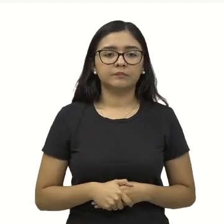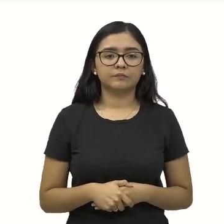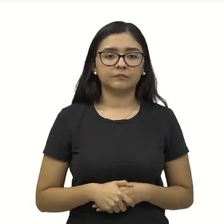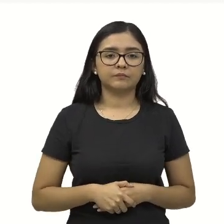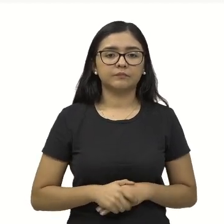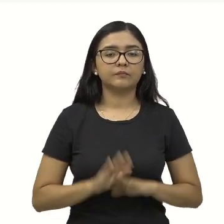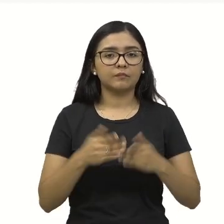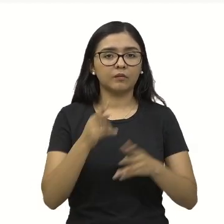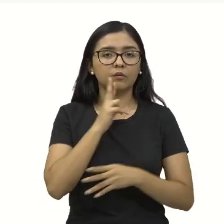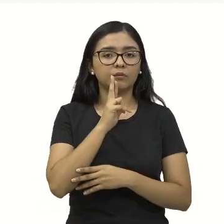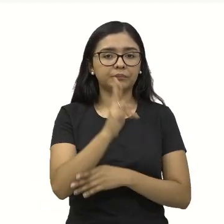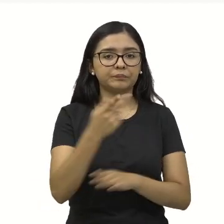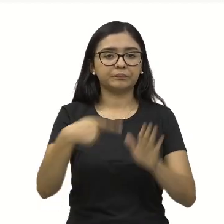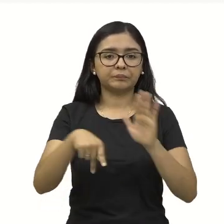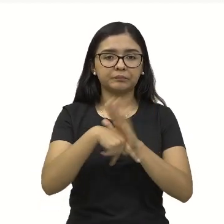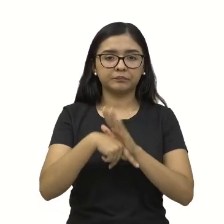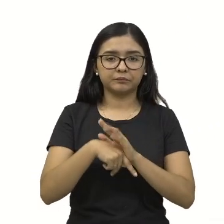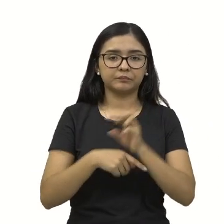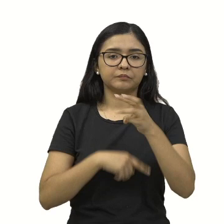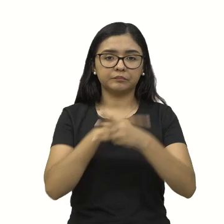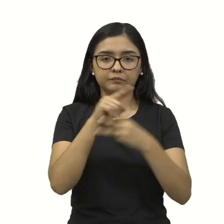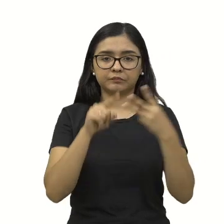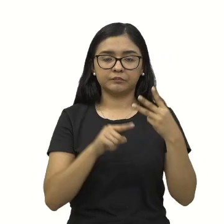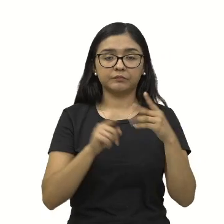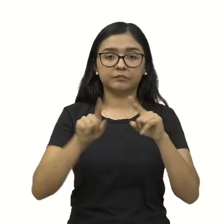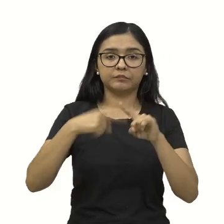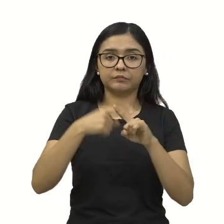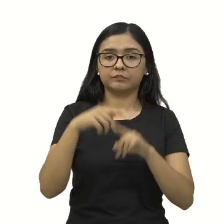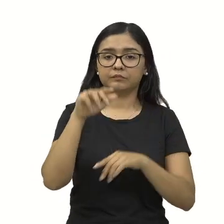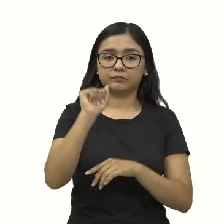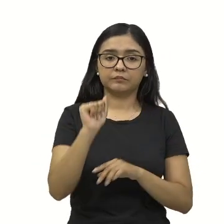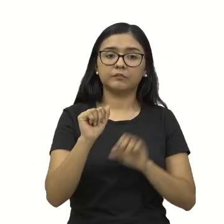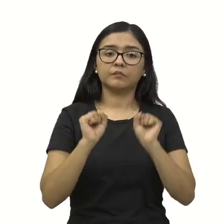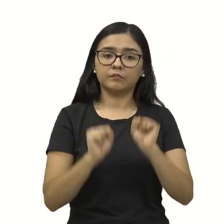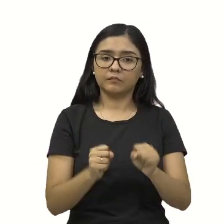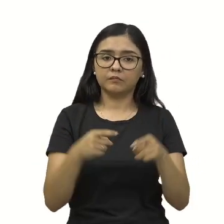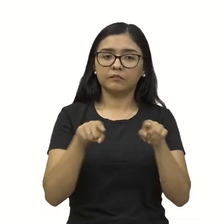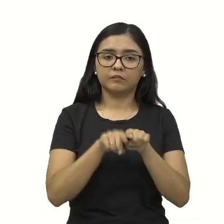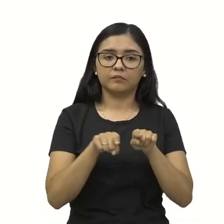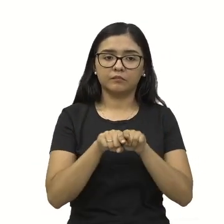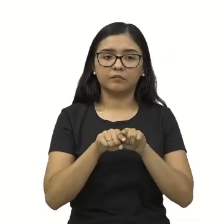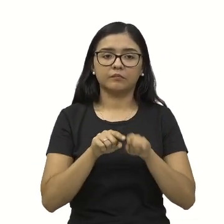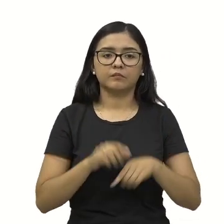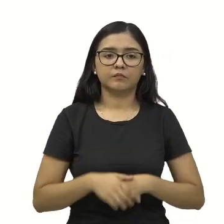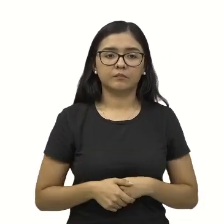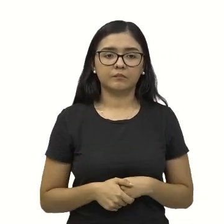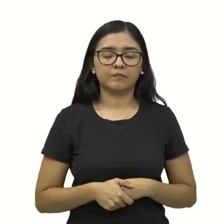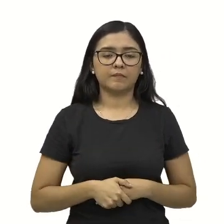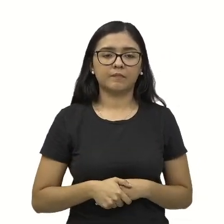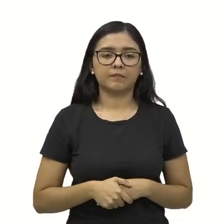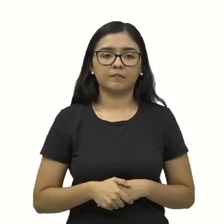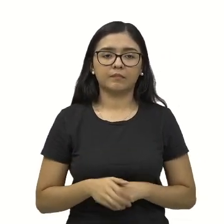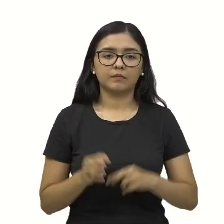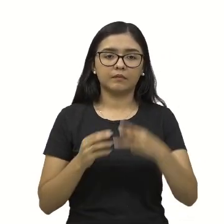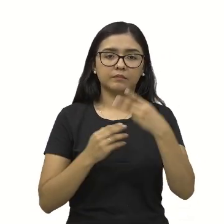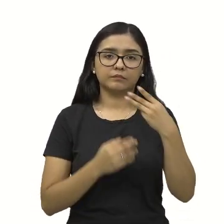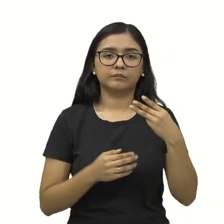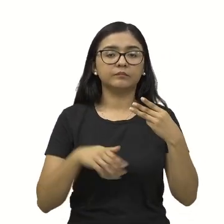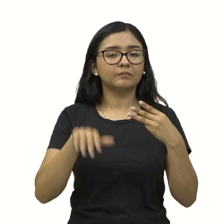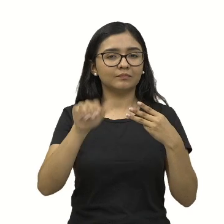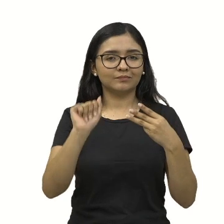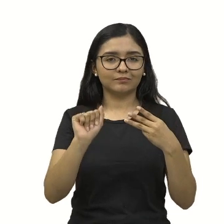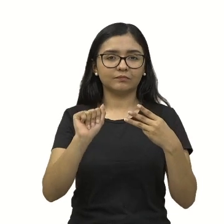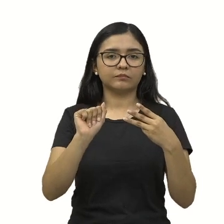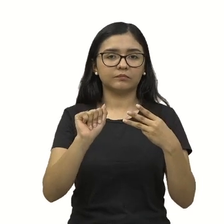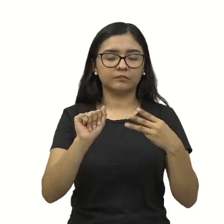Aí está o resultado de 3 vezes A. Podemos até colocar aqui também. 3A. Agora